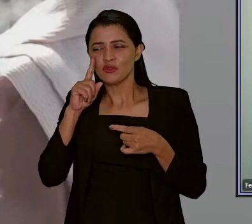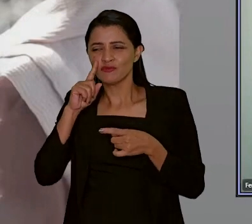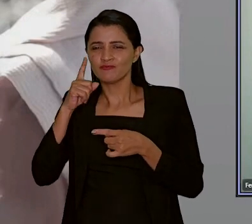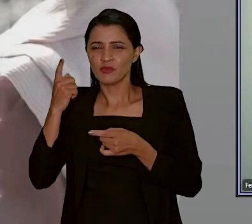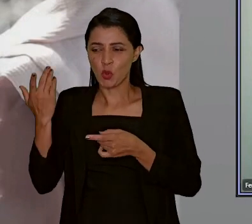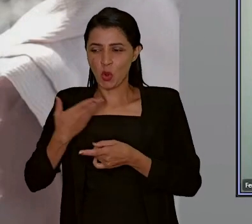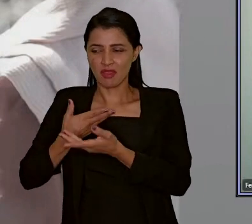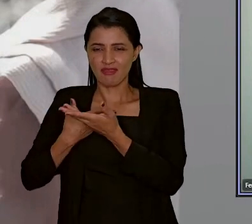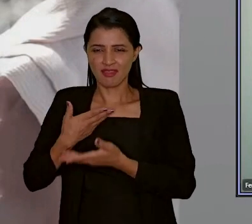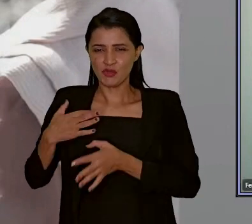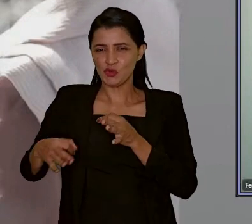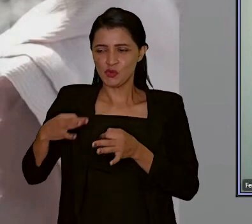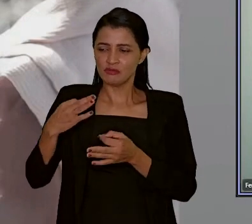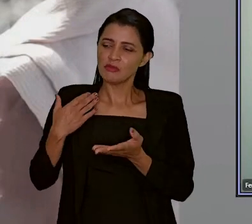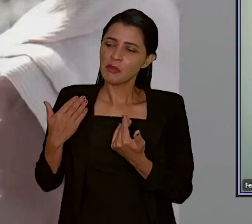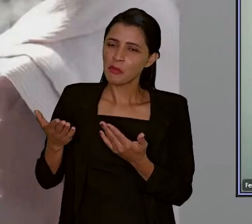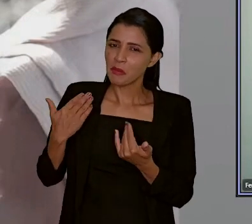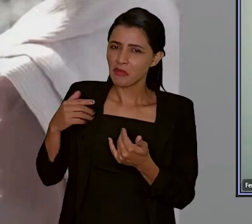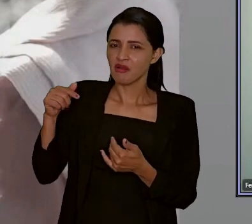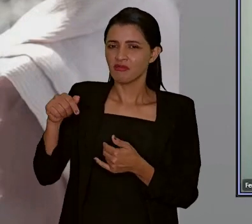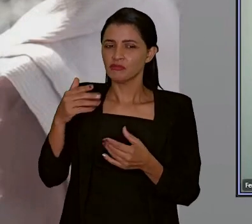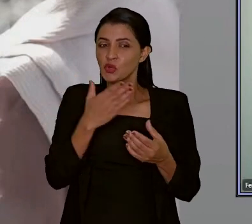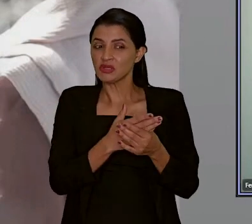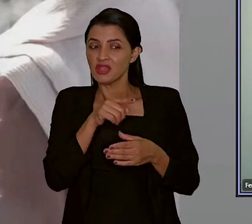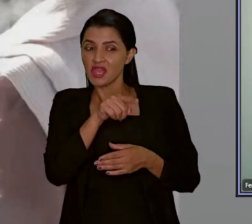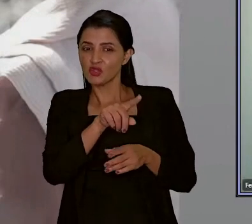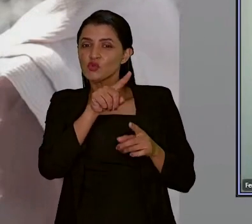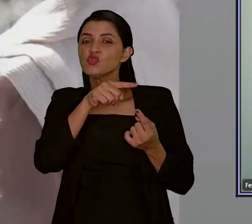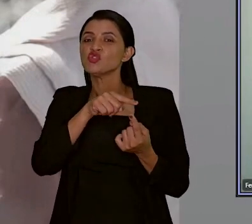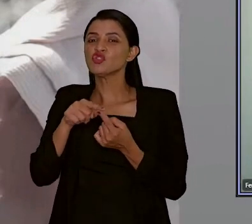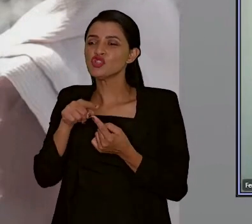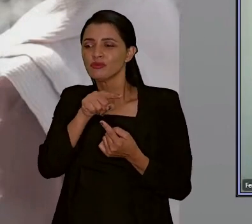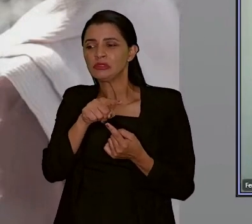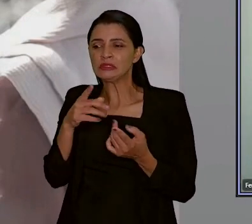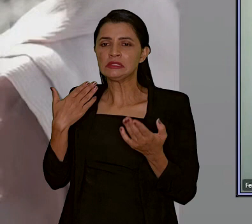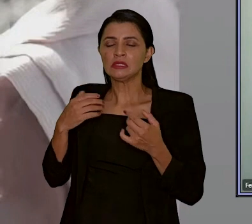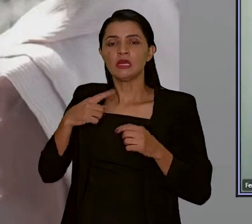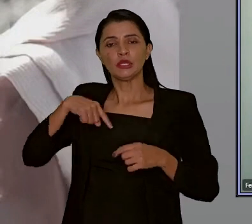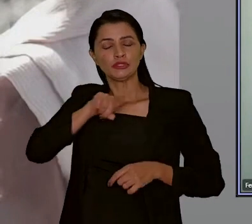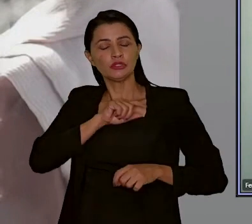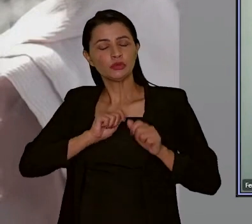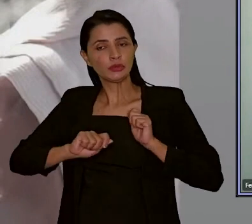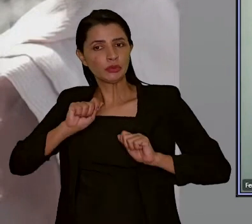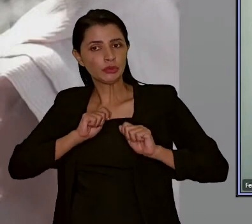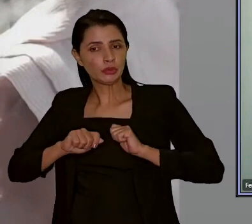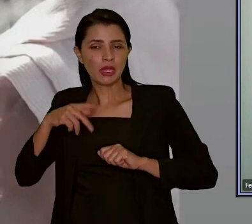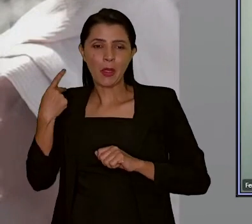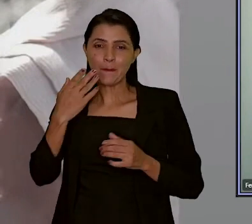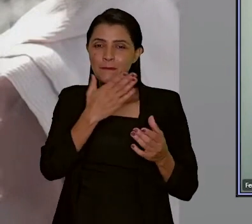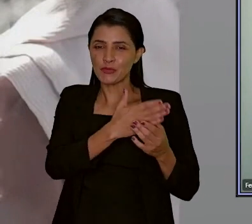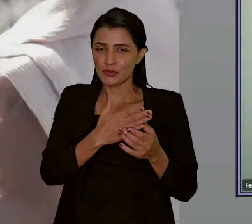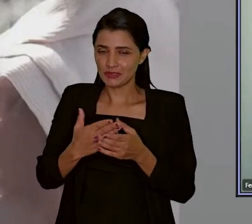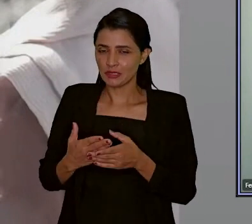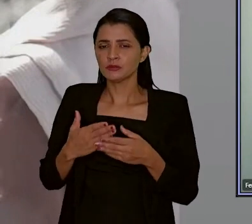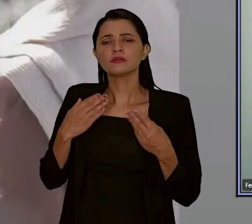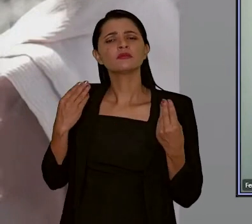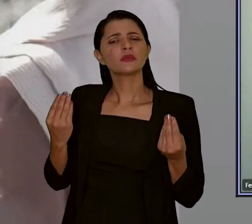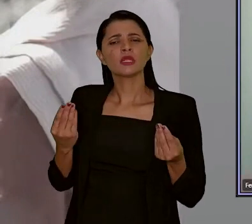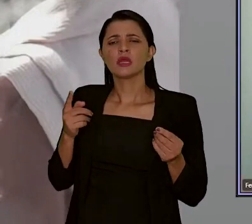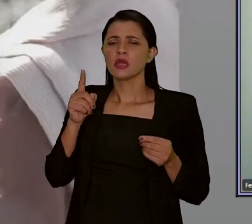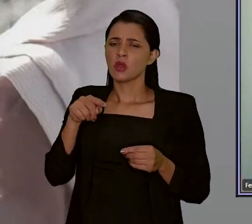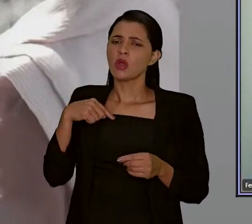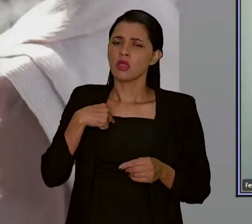muito os juízes são muito ciosos dos seus processos. Então, eu mesmo, no tribunal,